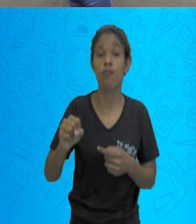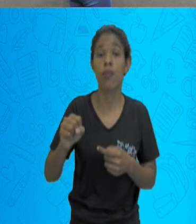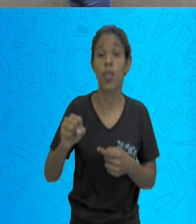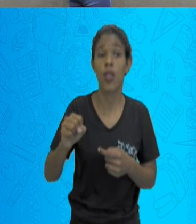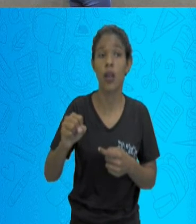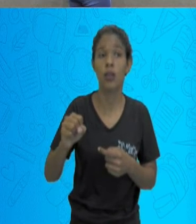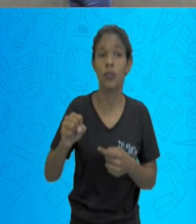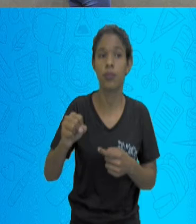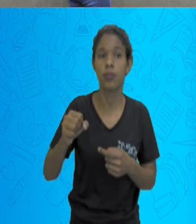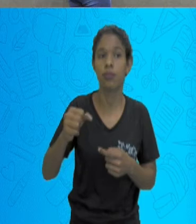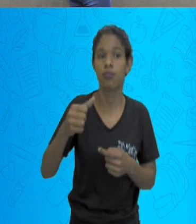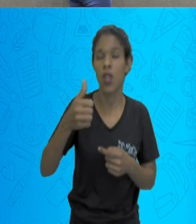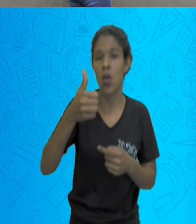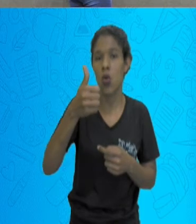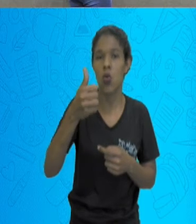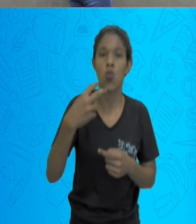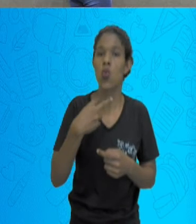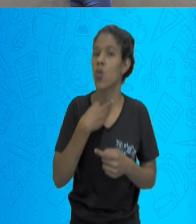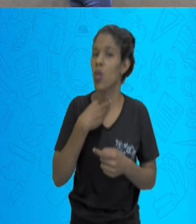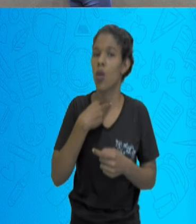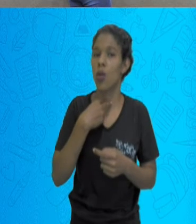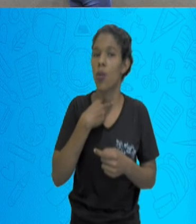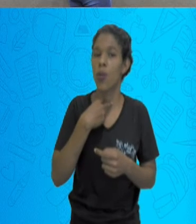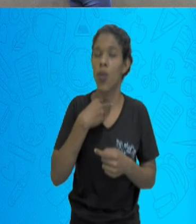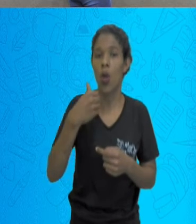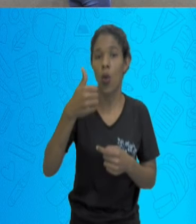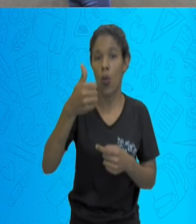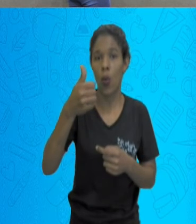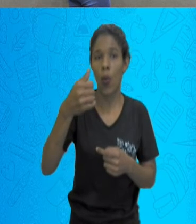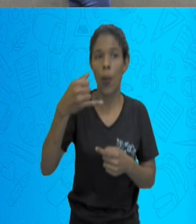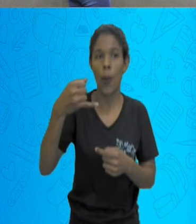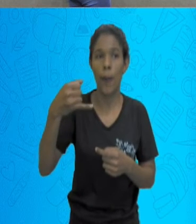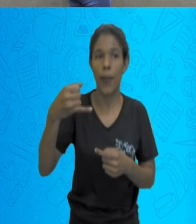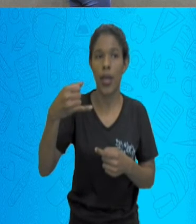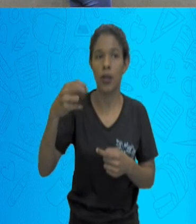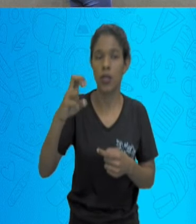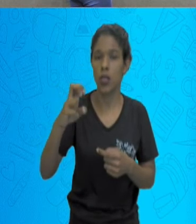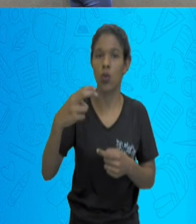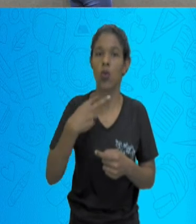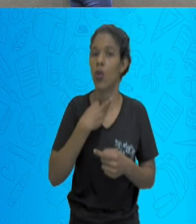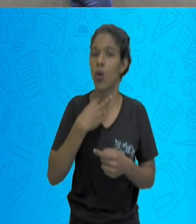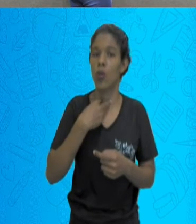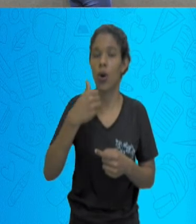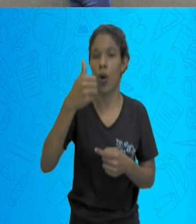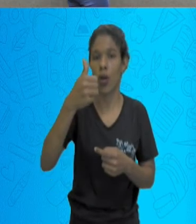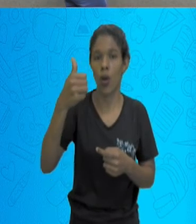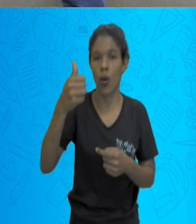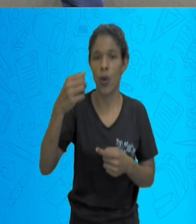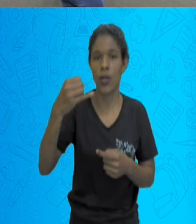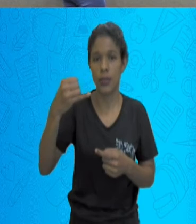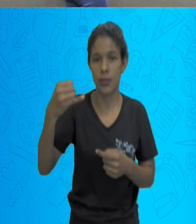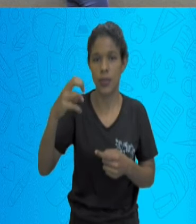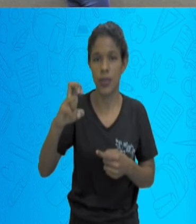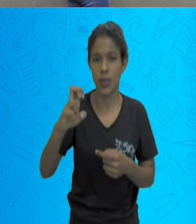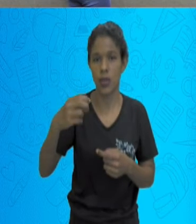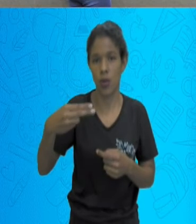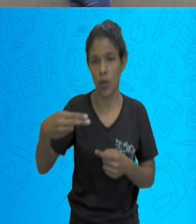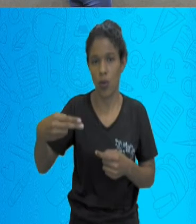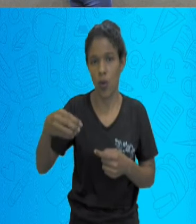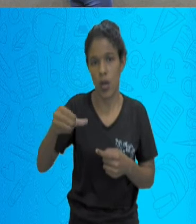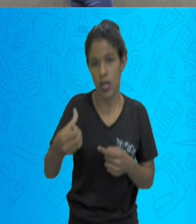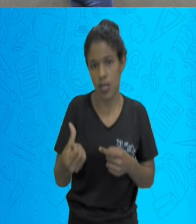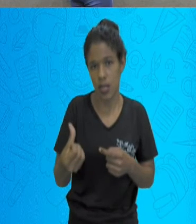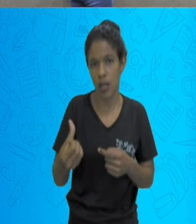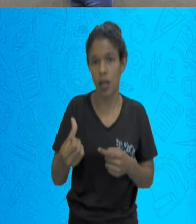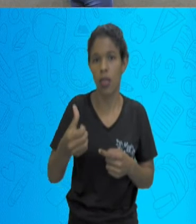tenho 1, eu não posso, agora eu tenho 11, 11 menos 5, 6, 10